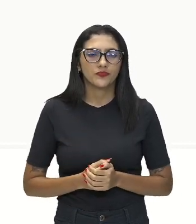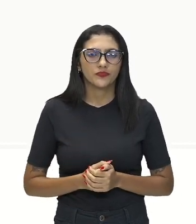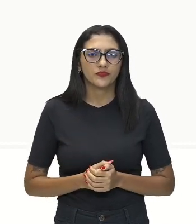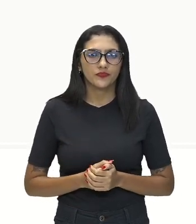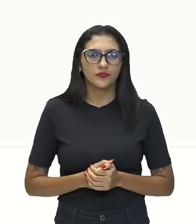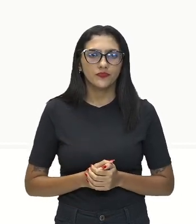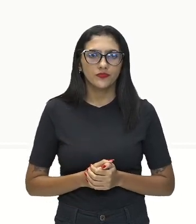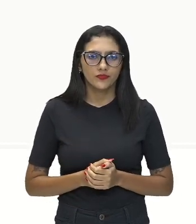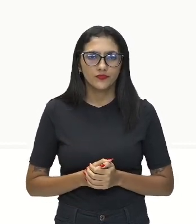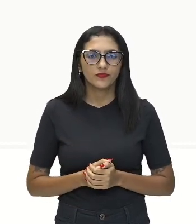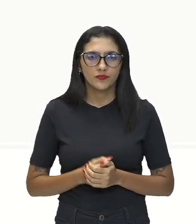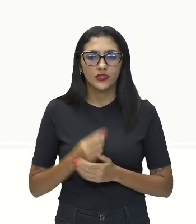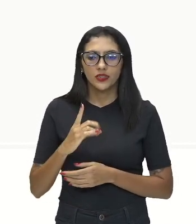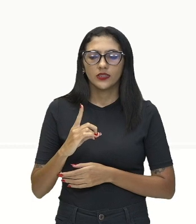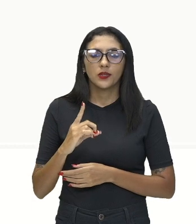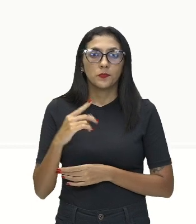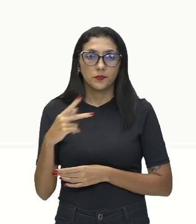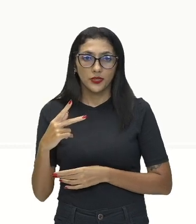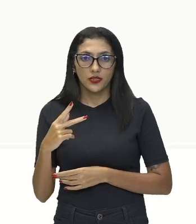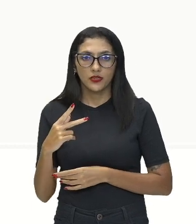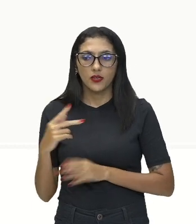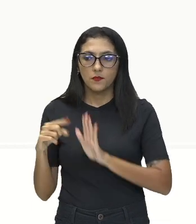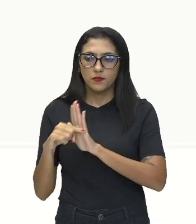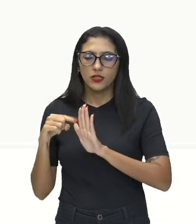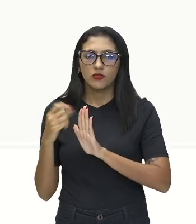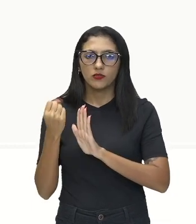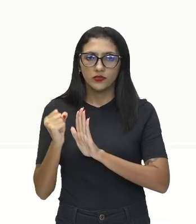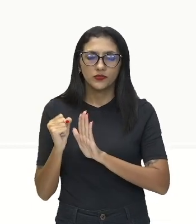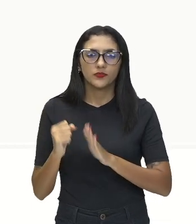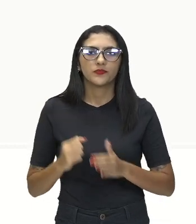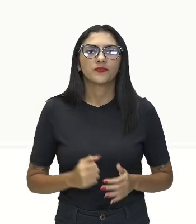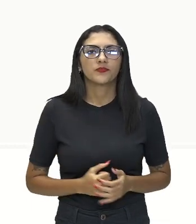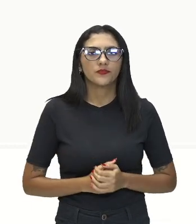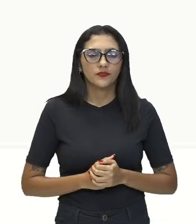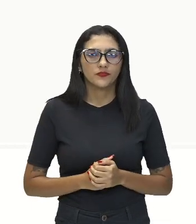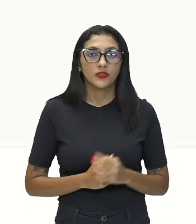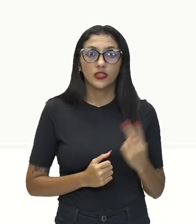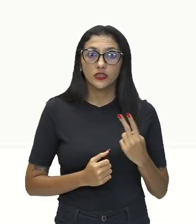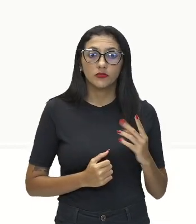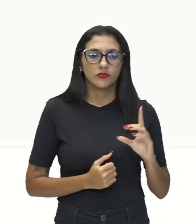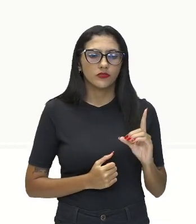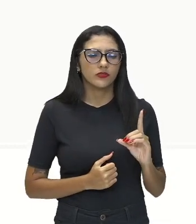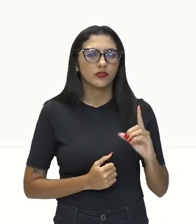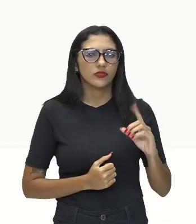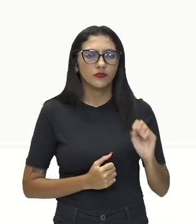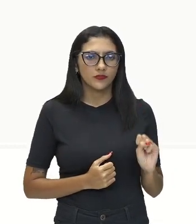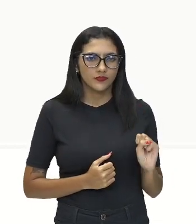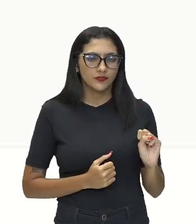2 vezes menos 4, menos 8. Beleza? Diagonal secundária agora.